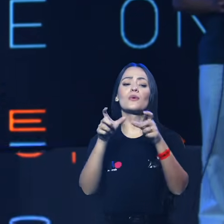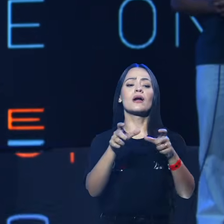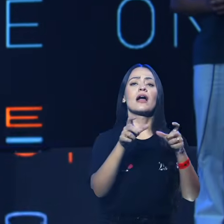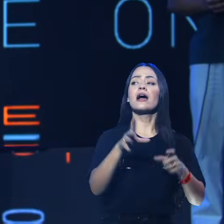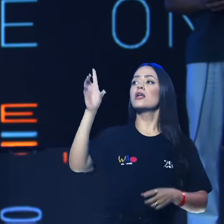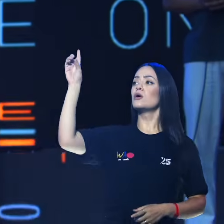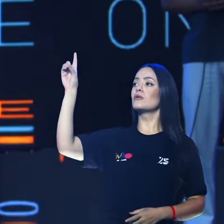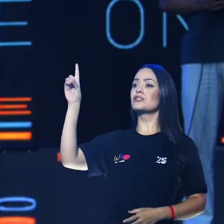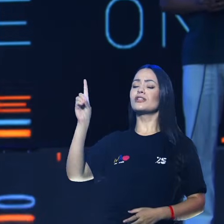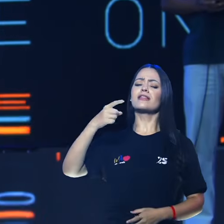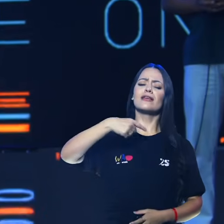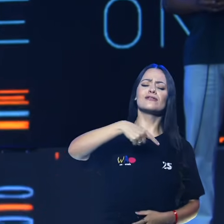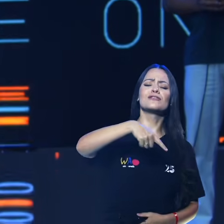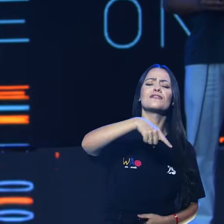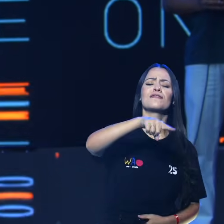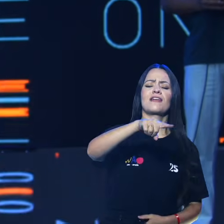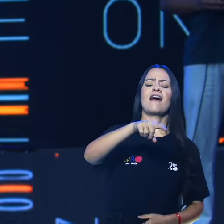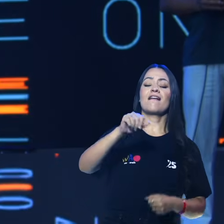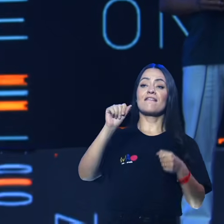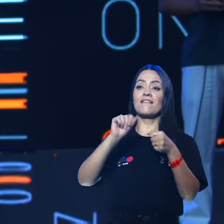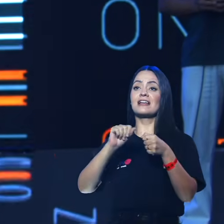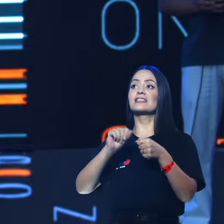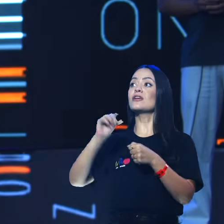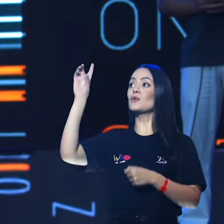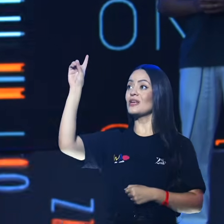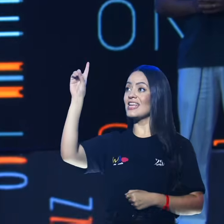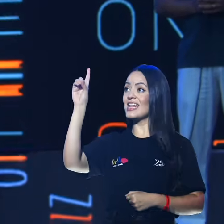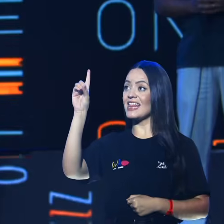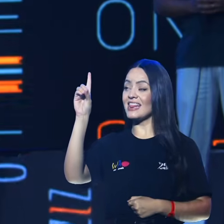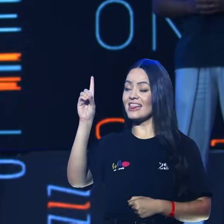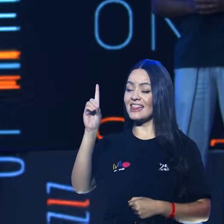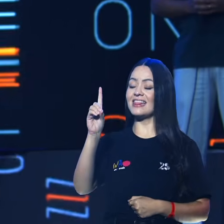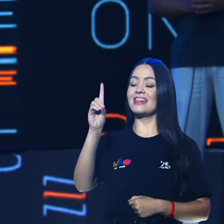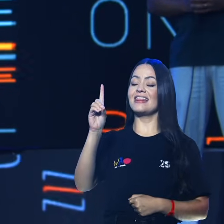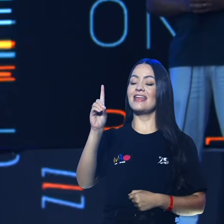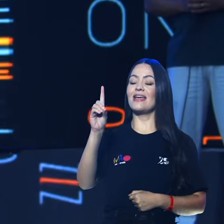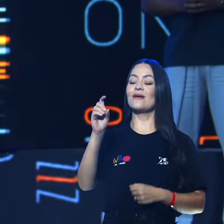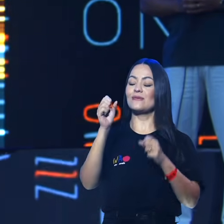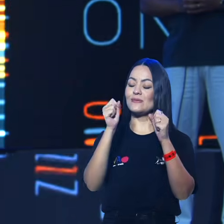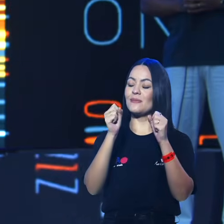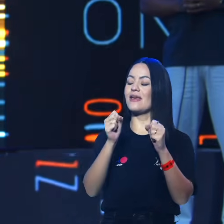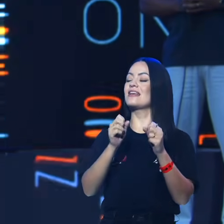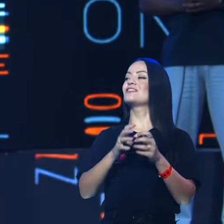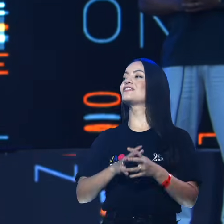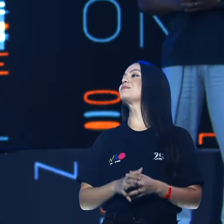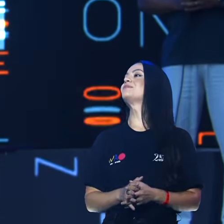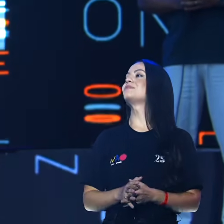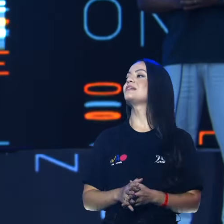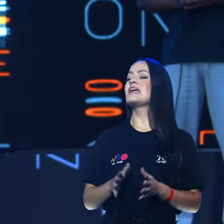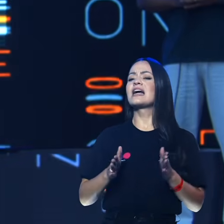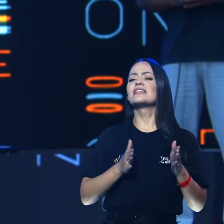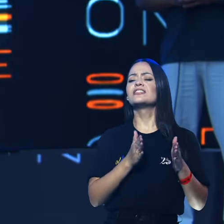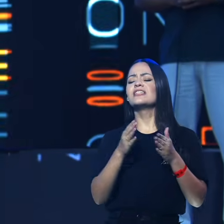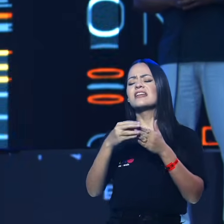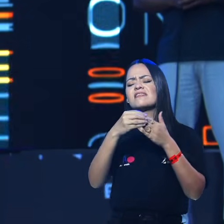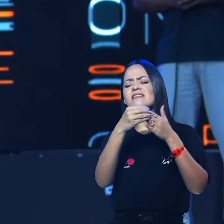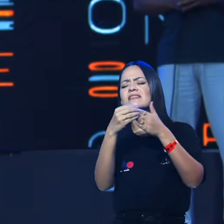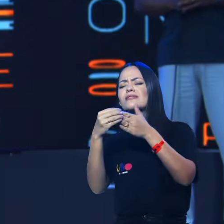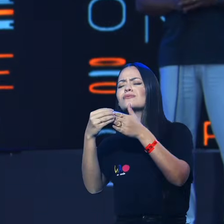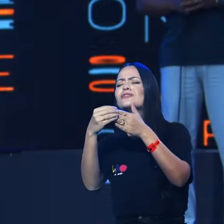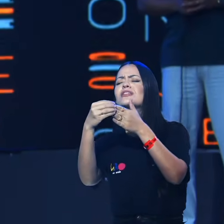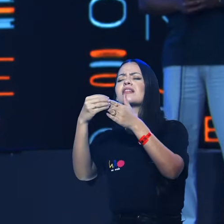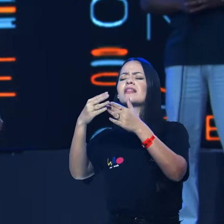Você vai fazer o que Deus te mandar fazer. E a direção de Deus vai prevalecer na sua vida.